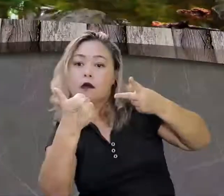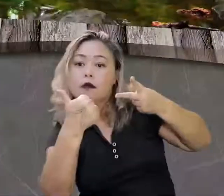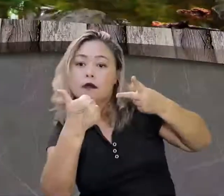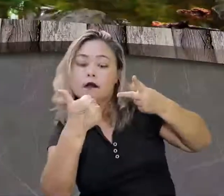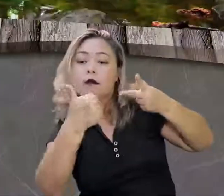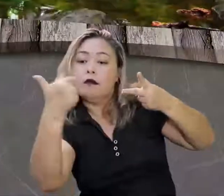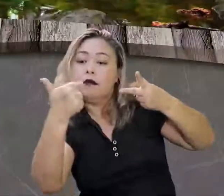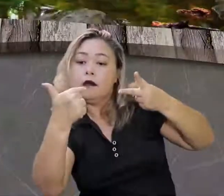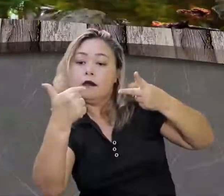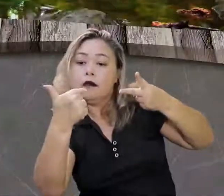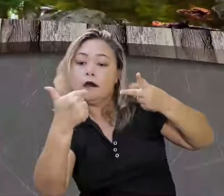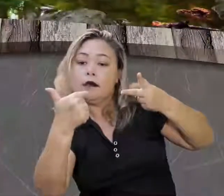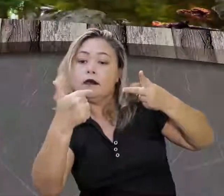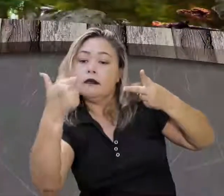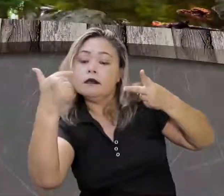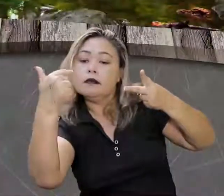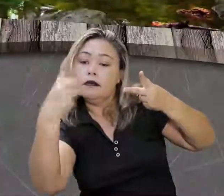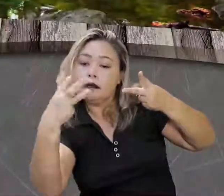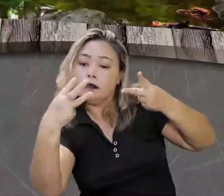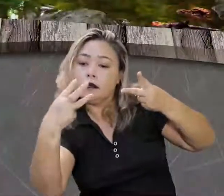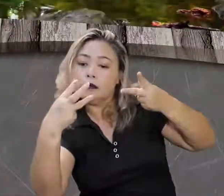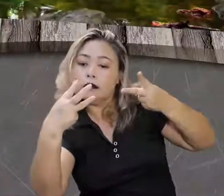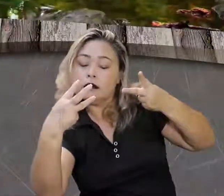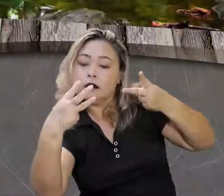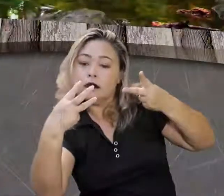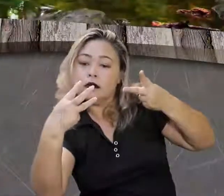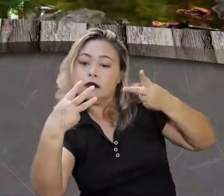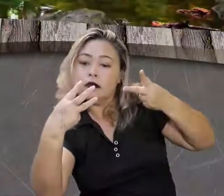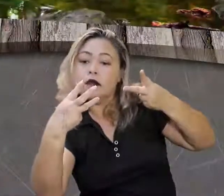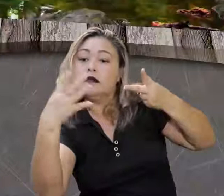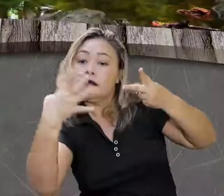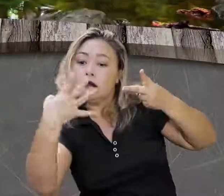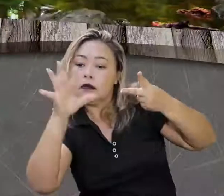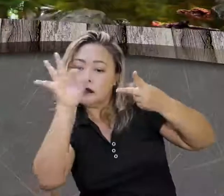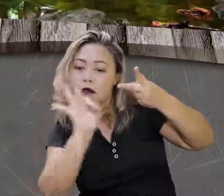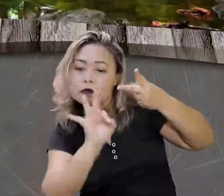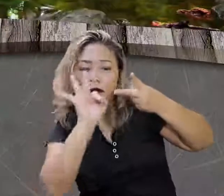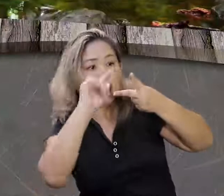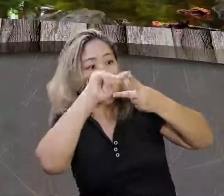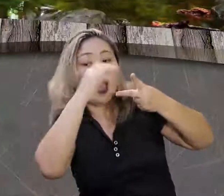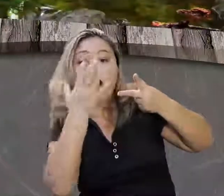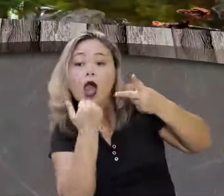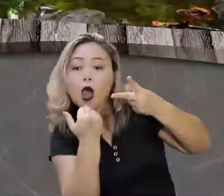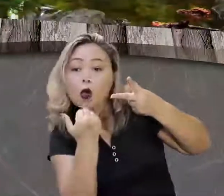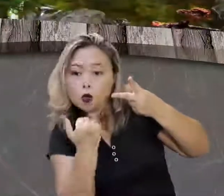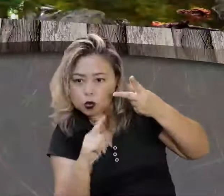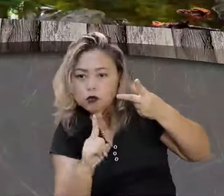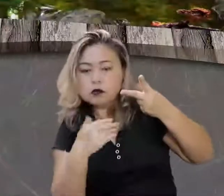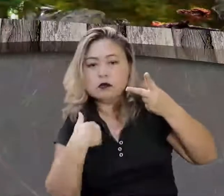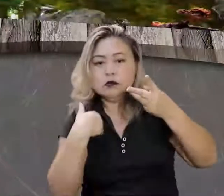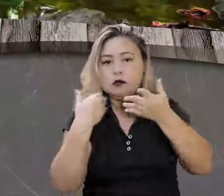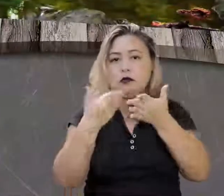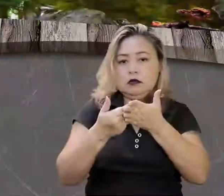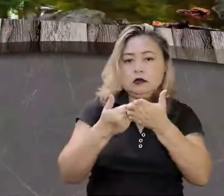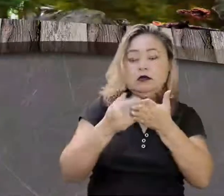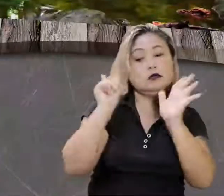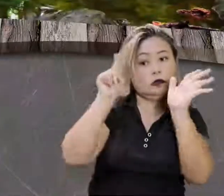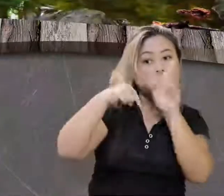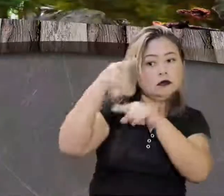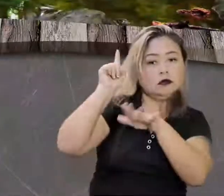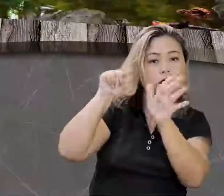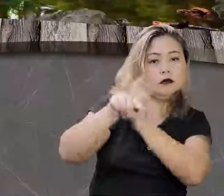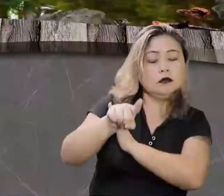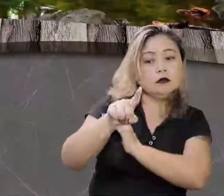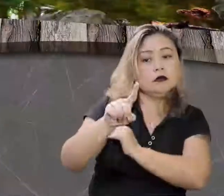primeira, segunda, terceira e quarta ordem. Tá quase chegando aonde eu quero fazer aquela